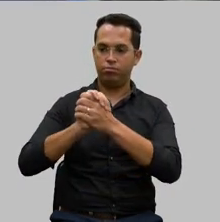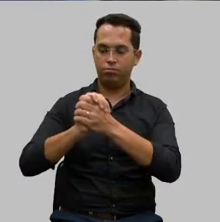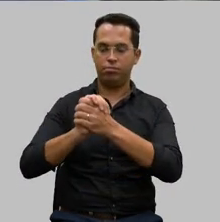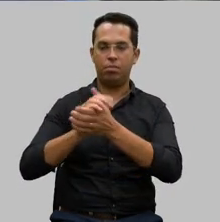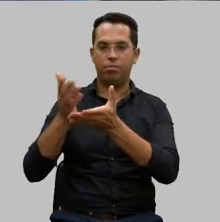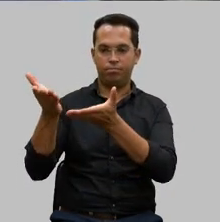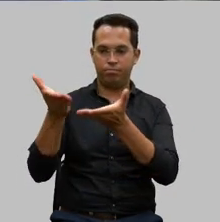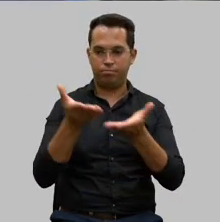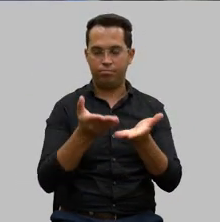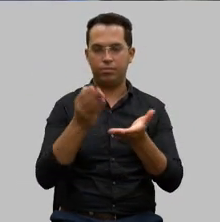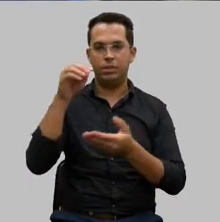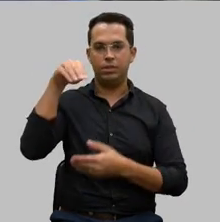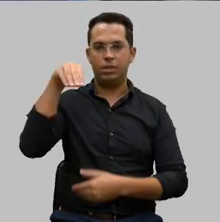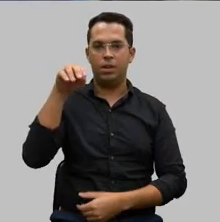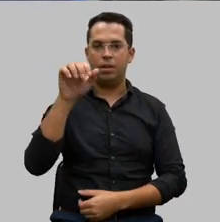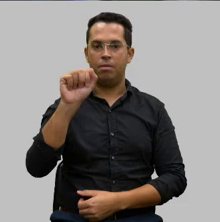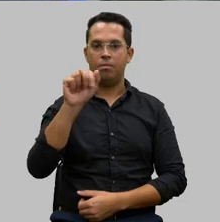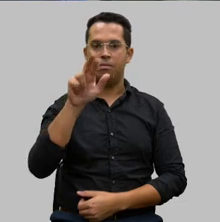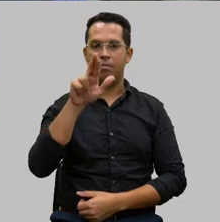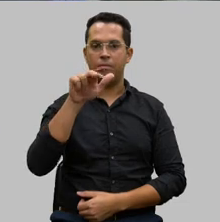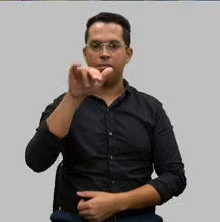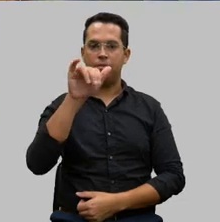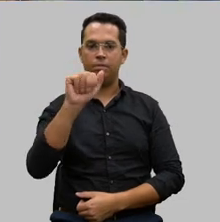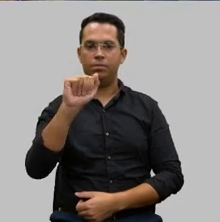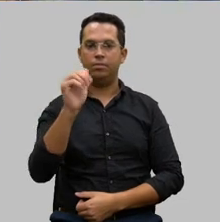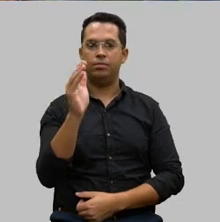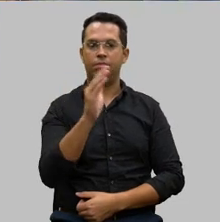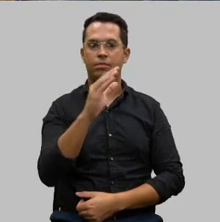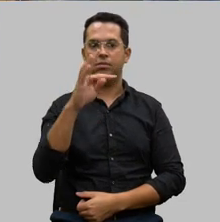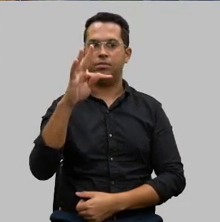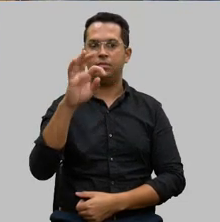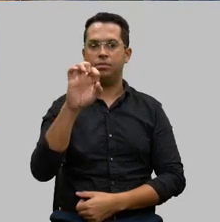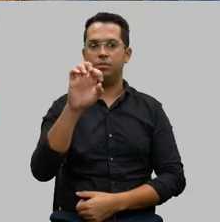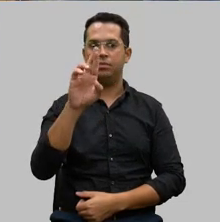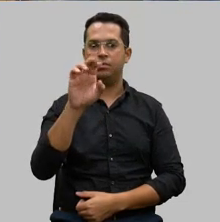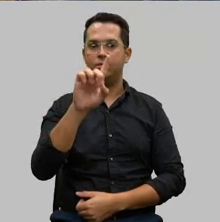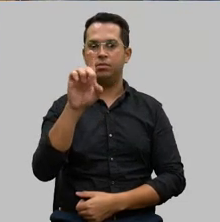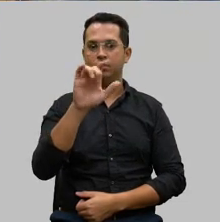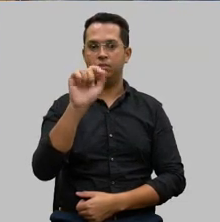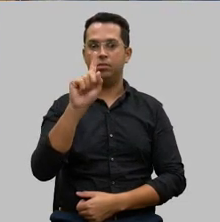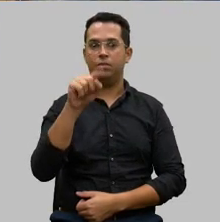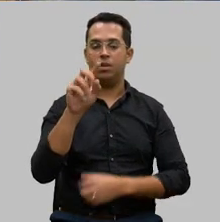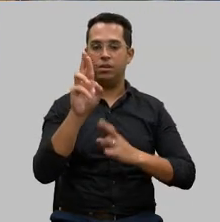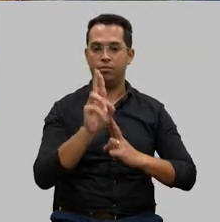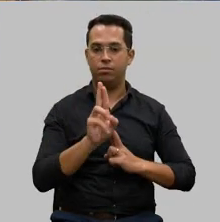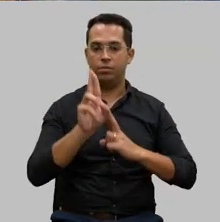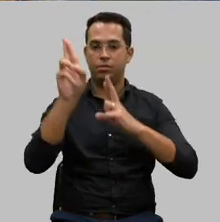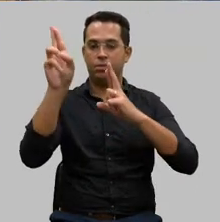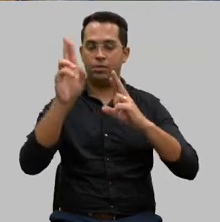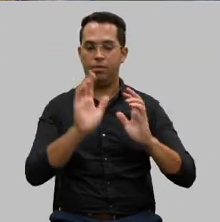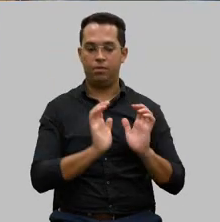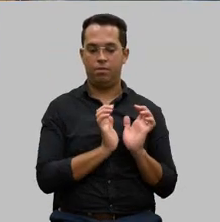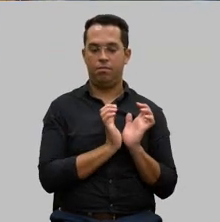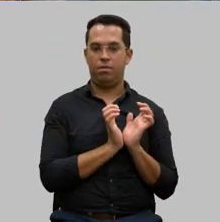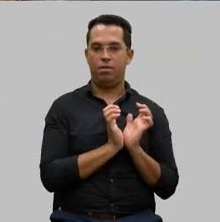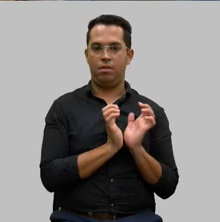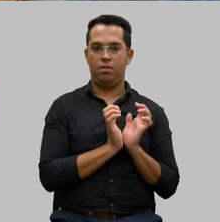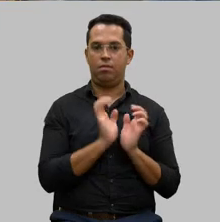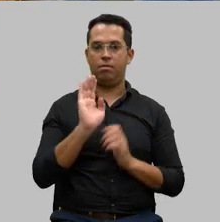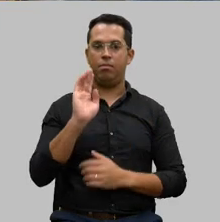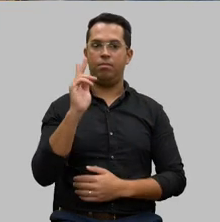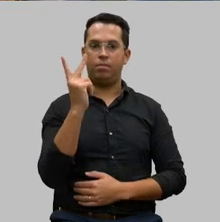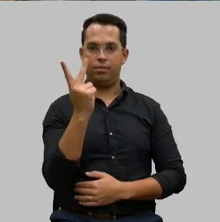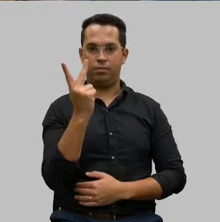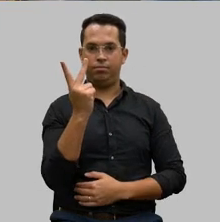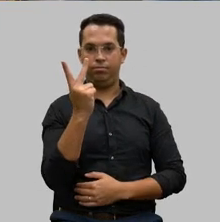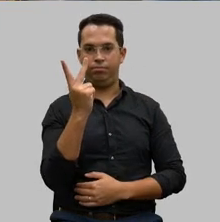que tá aí à frente da apai aqui em BH a gente sabe a importância e a relevância das